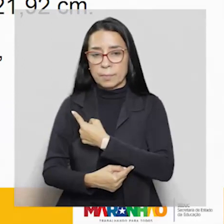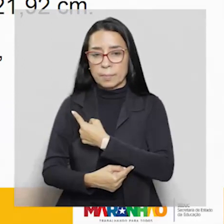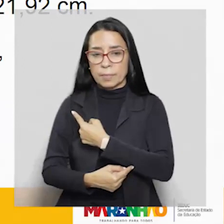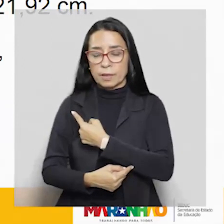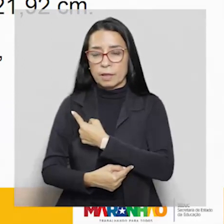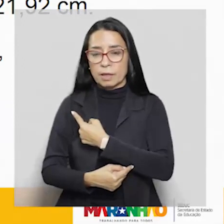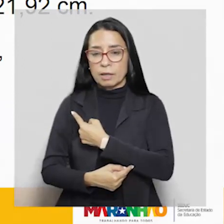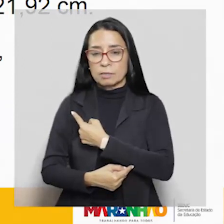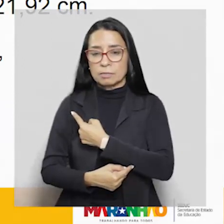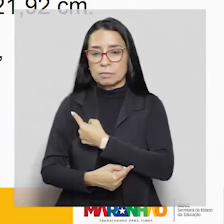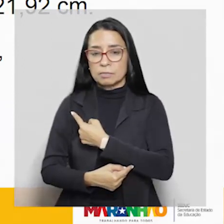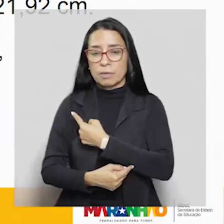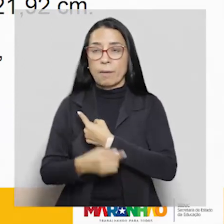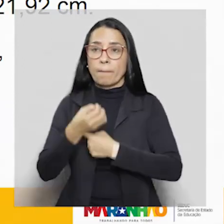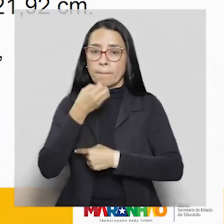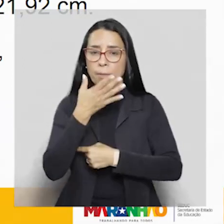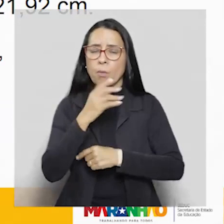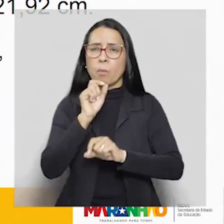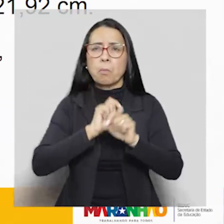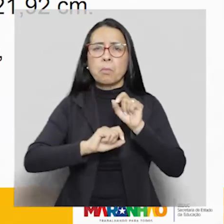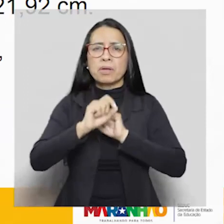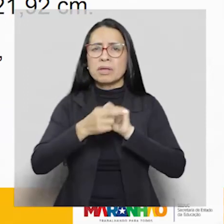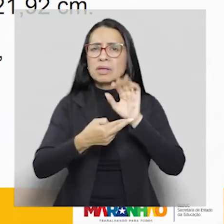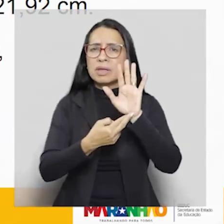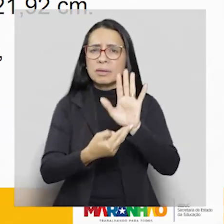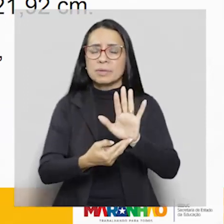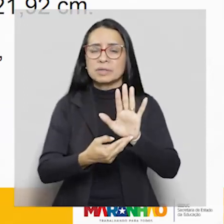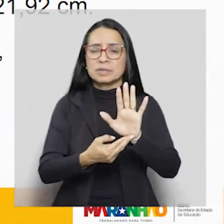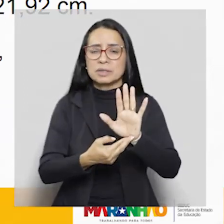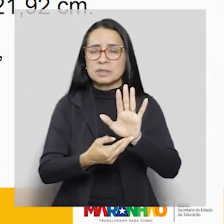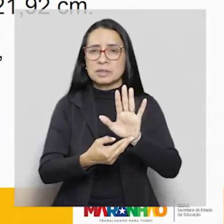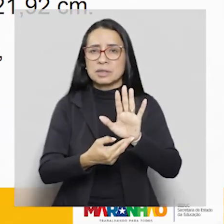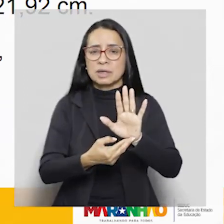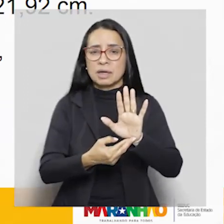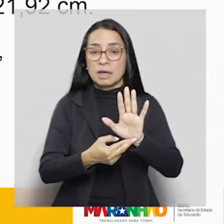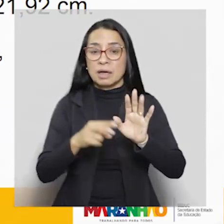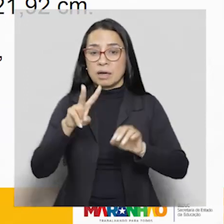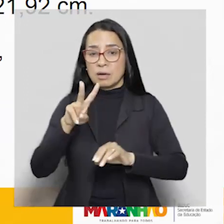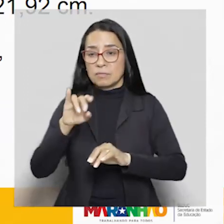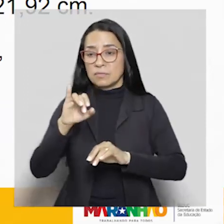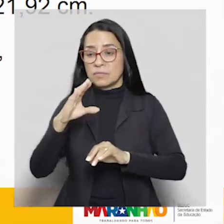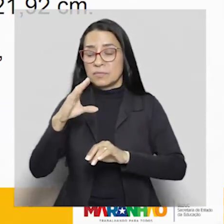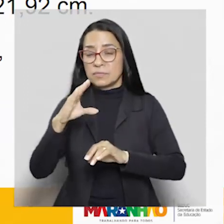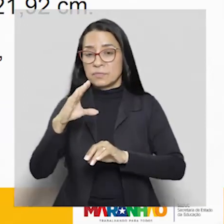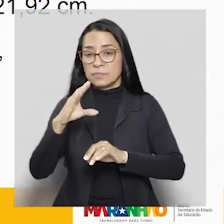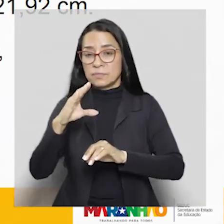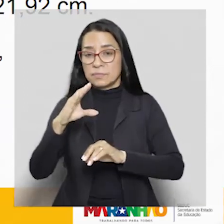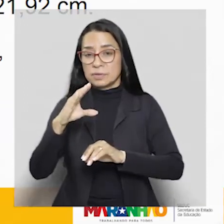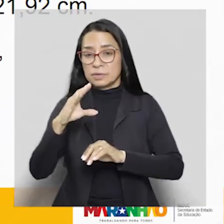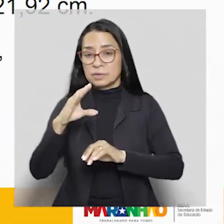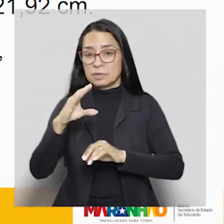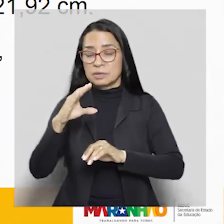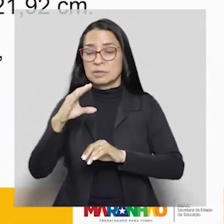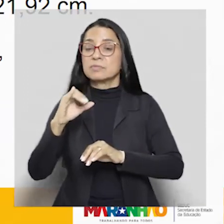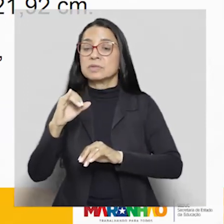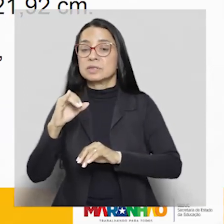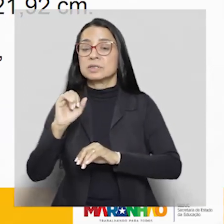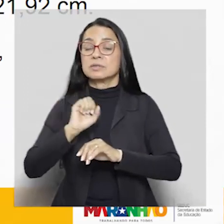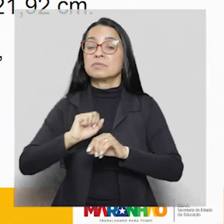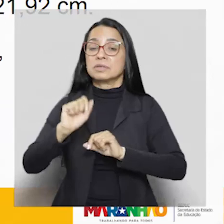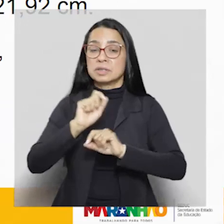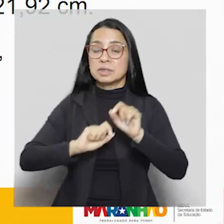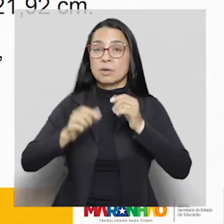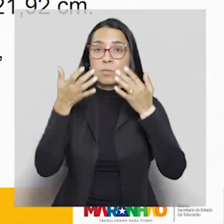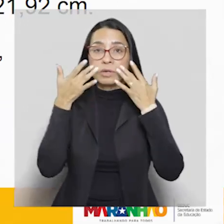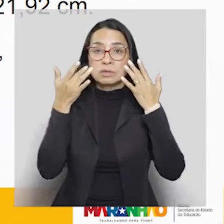em chocolate. Bom, isso aqui é uma impressão fotográfica e o Vic Muniz é um artista brasileiro que não mora no Brasil,